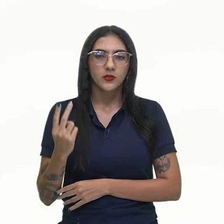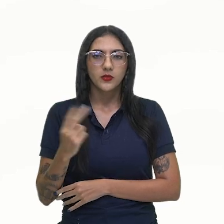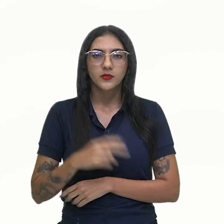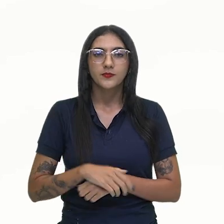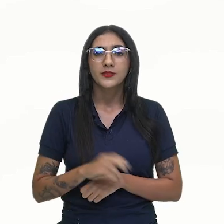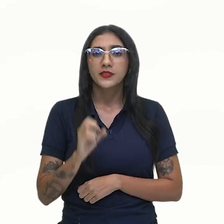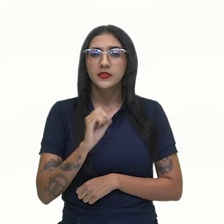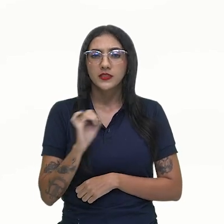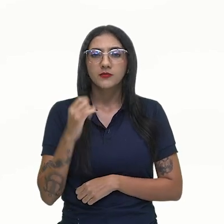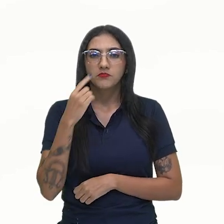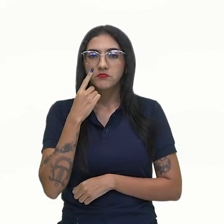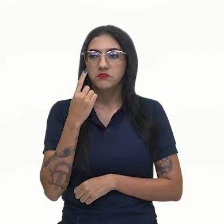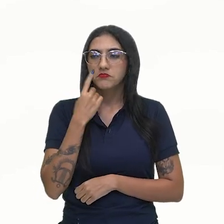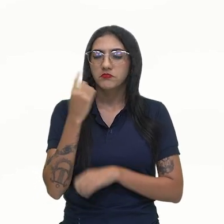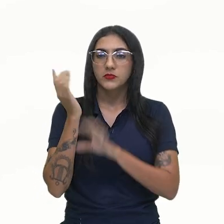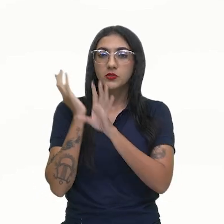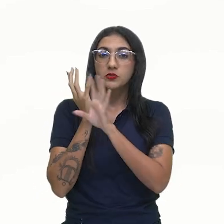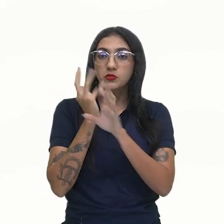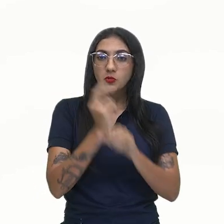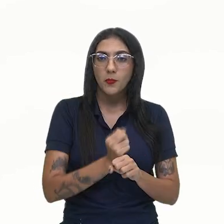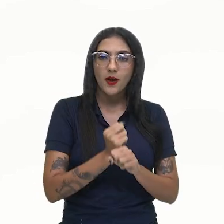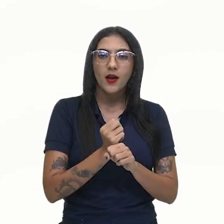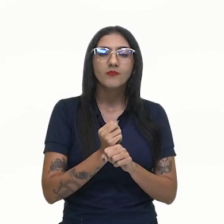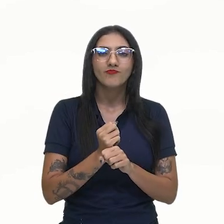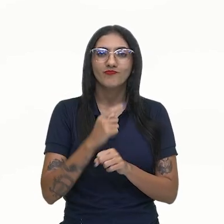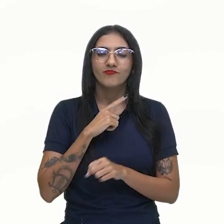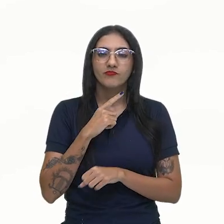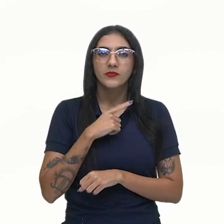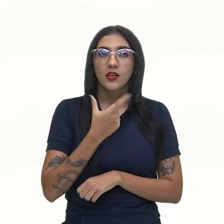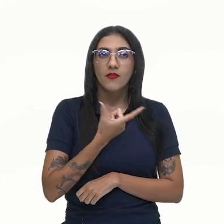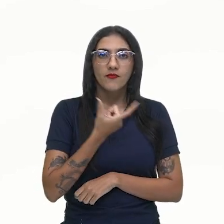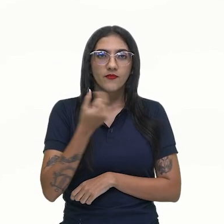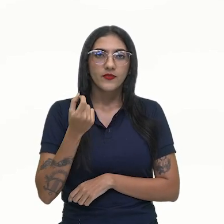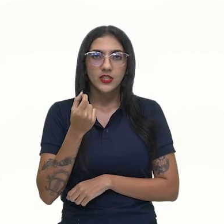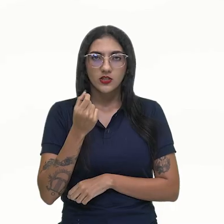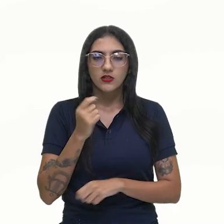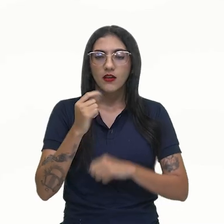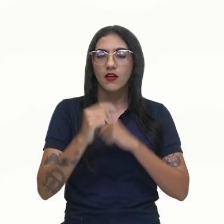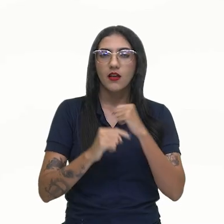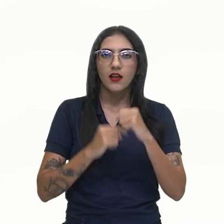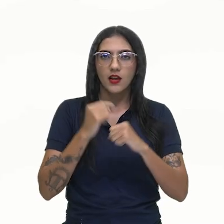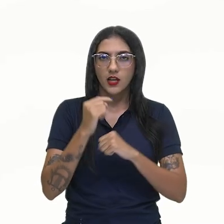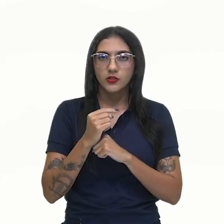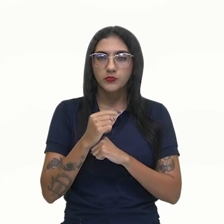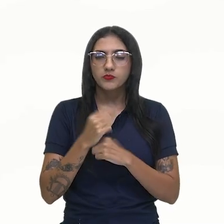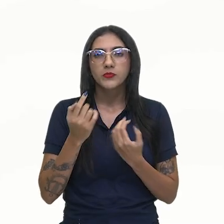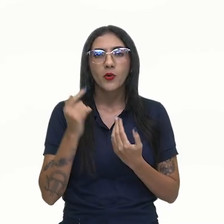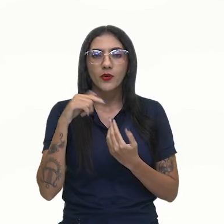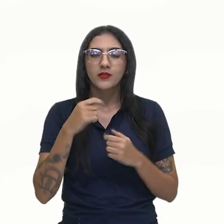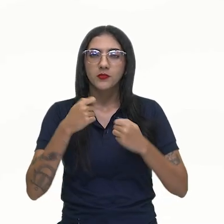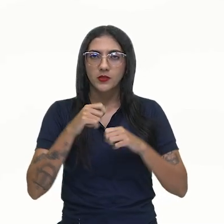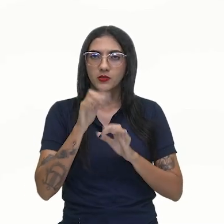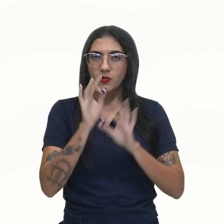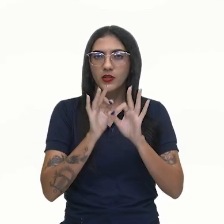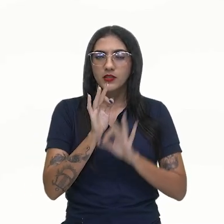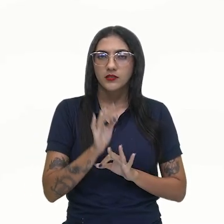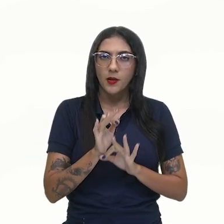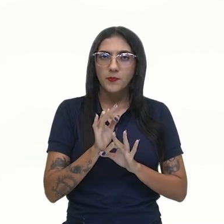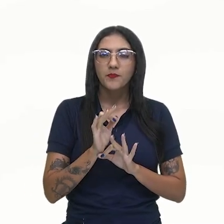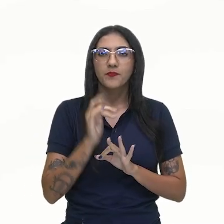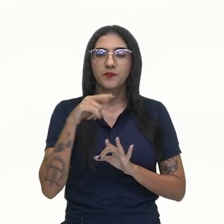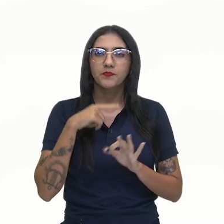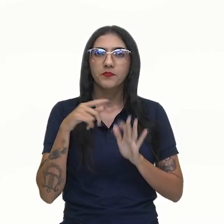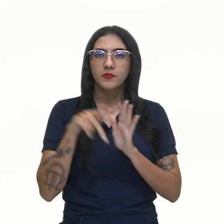for somar tudo isso aqui, deu 20 elétrons do cálcio. É isso que a gente tem que fazer, a